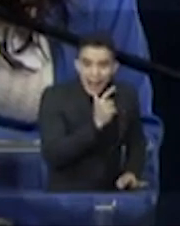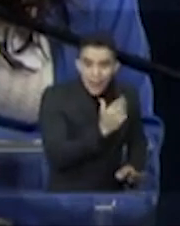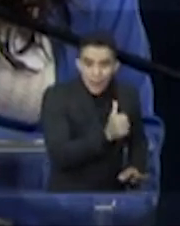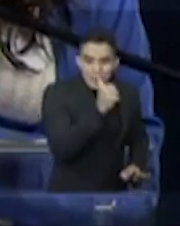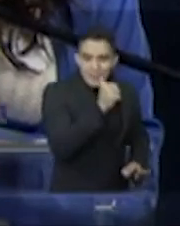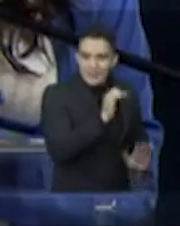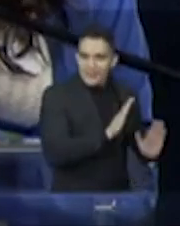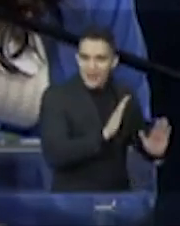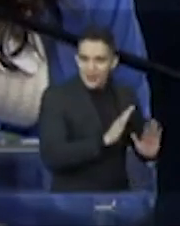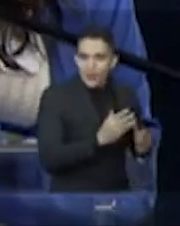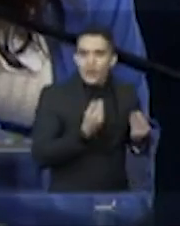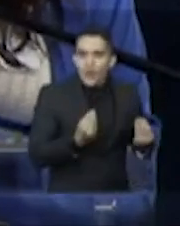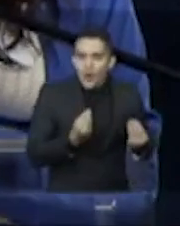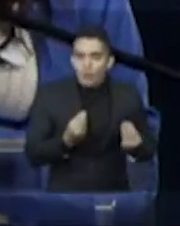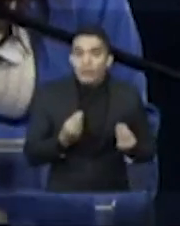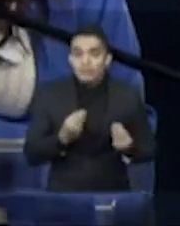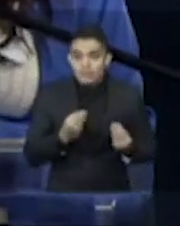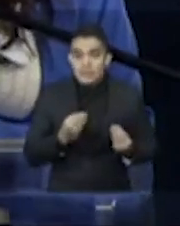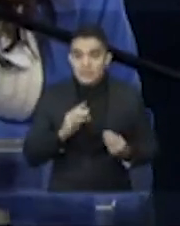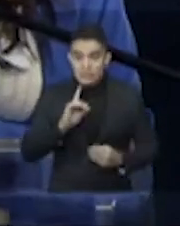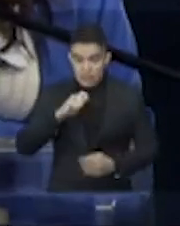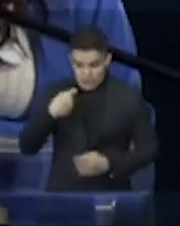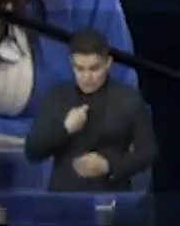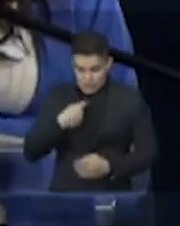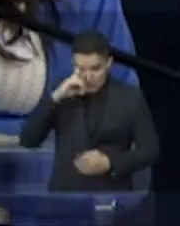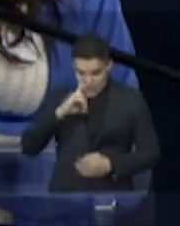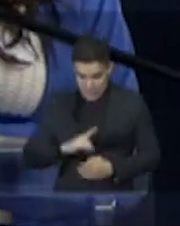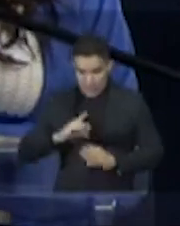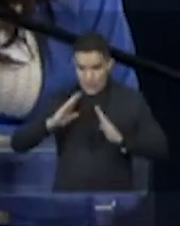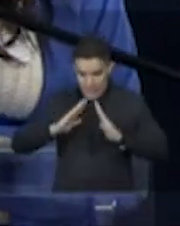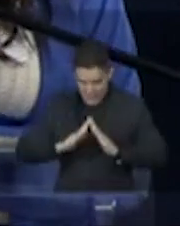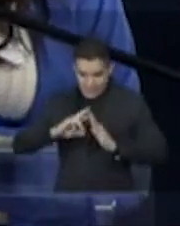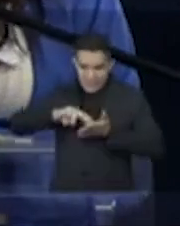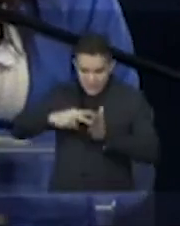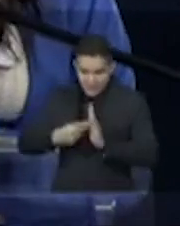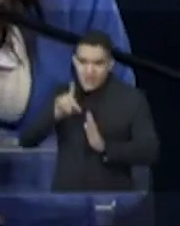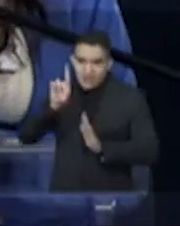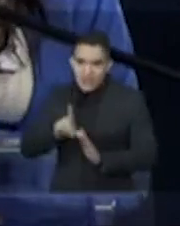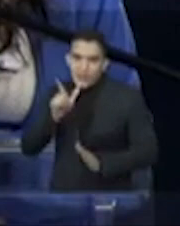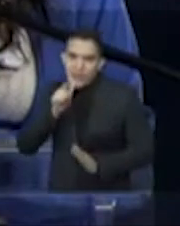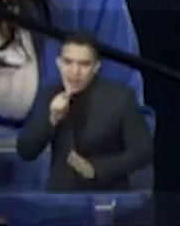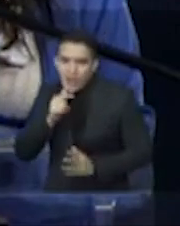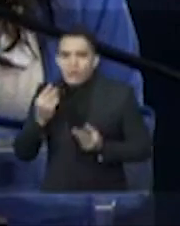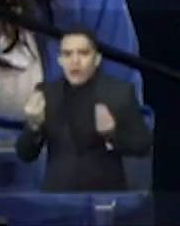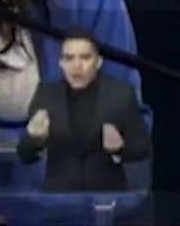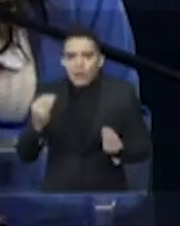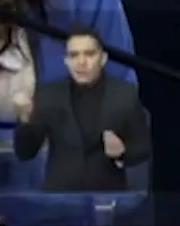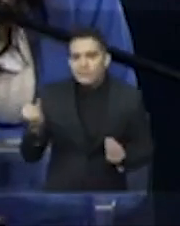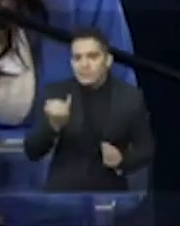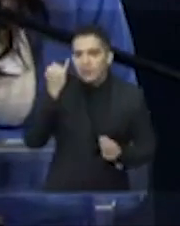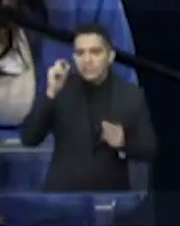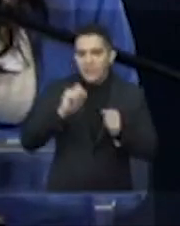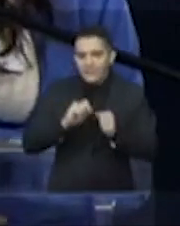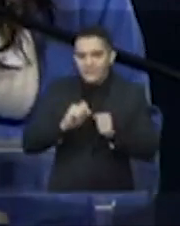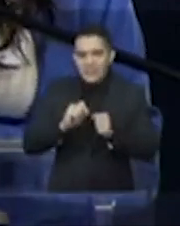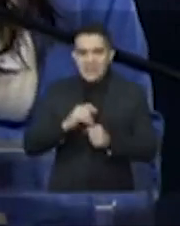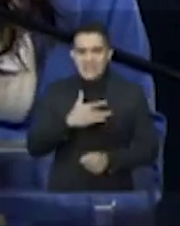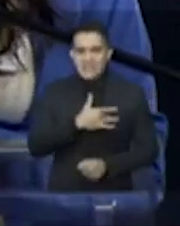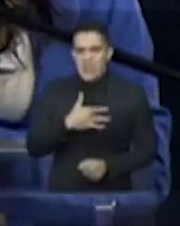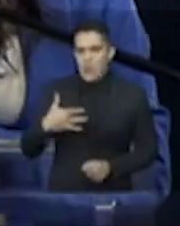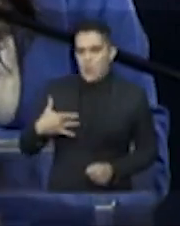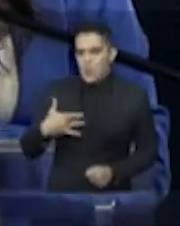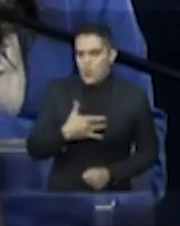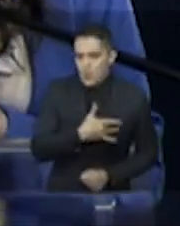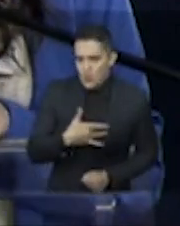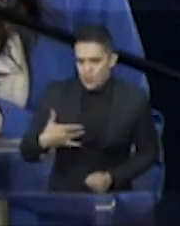o direito ao saneamento básico. Acima de tudo, o acesso ao saneamento básico é imprescindível para a realização do direito à saúde,